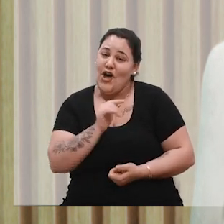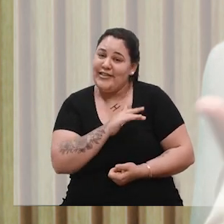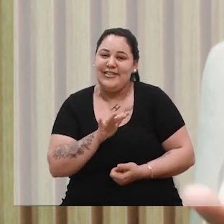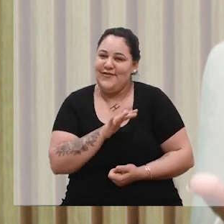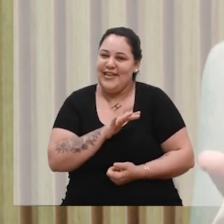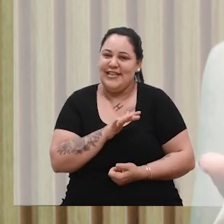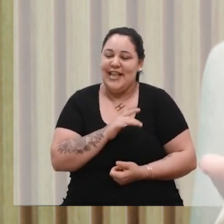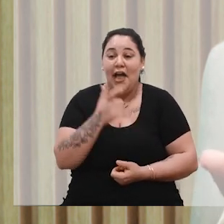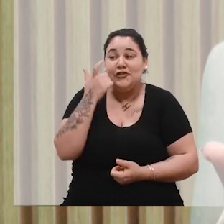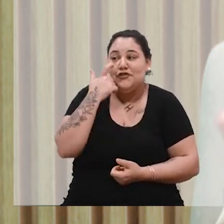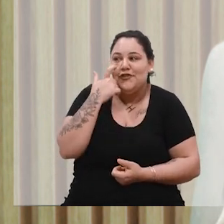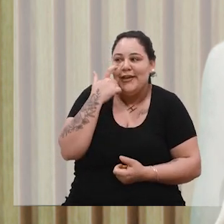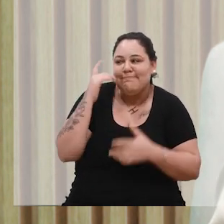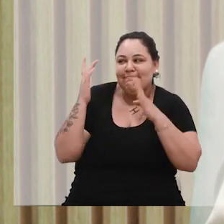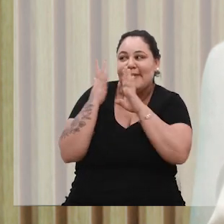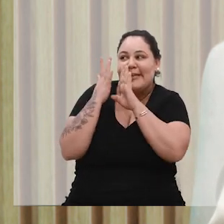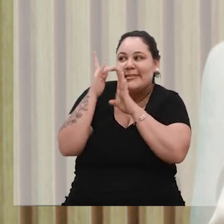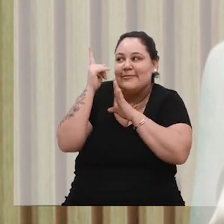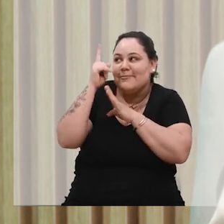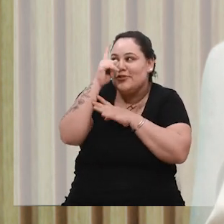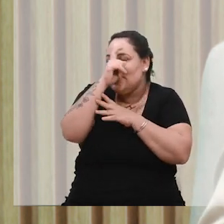vezes, diante de uma dificuldade,